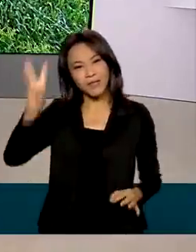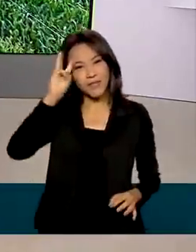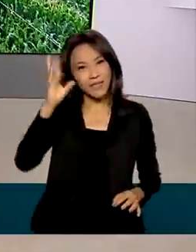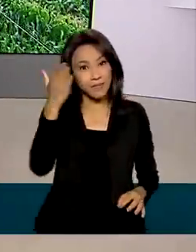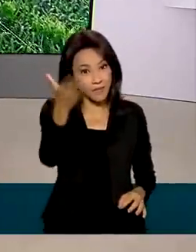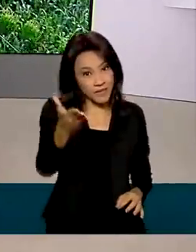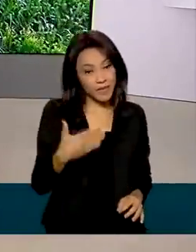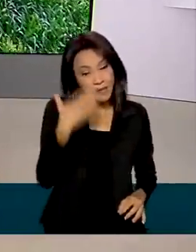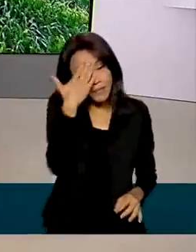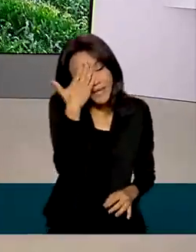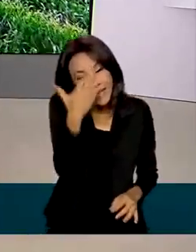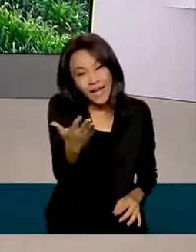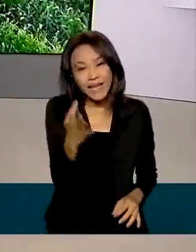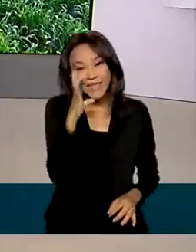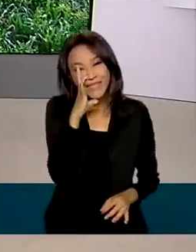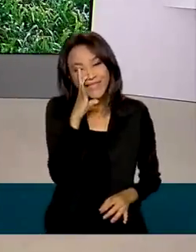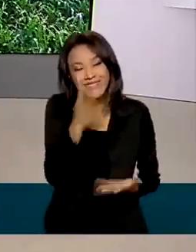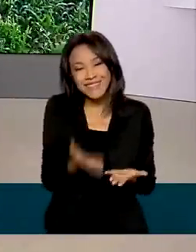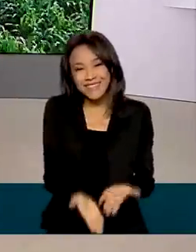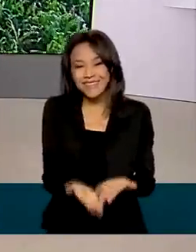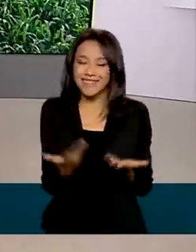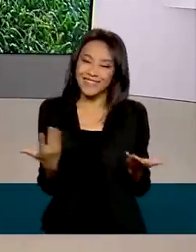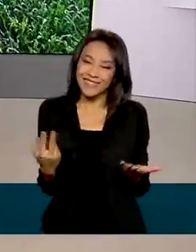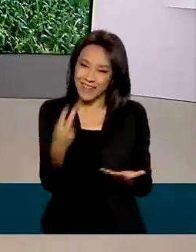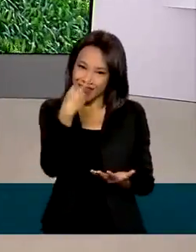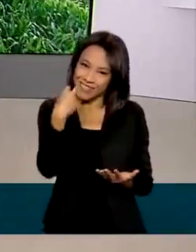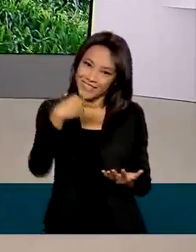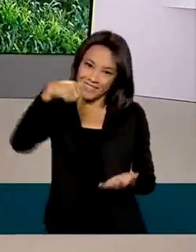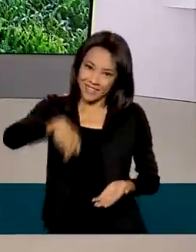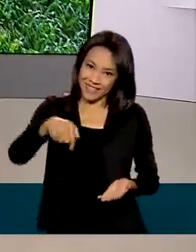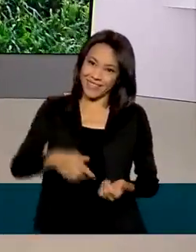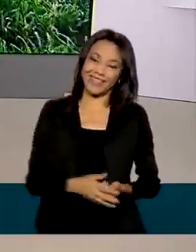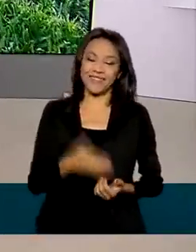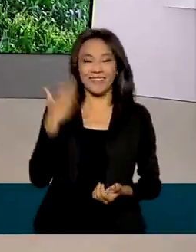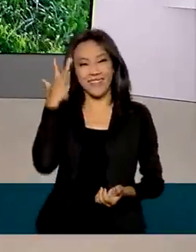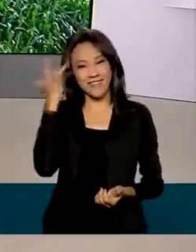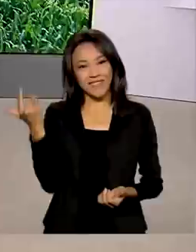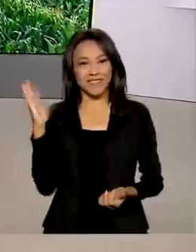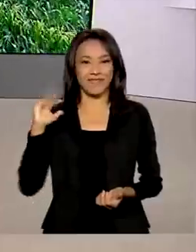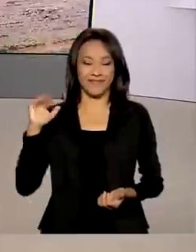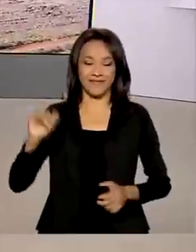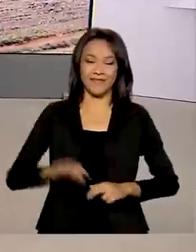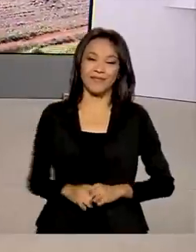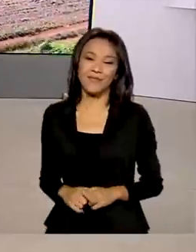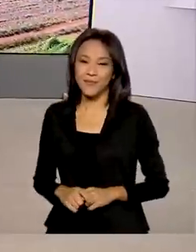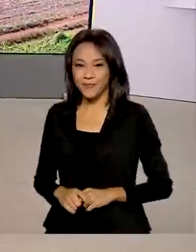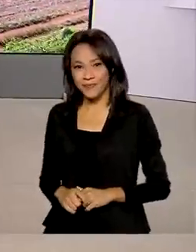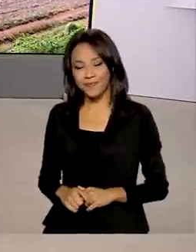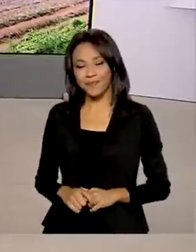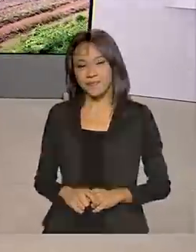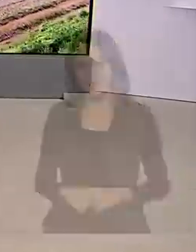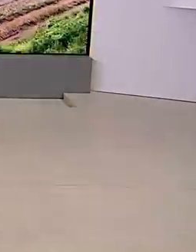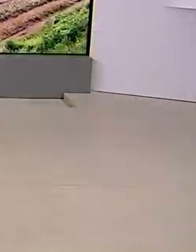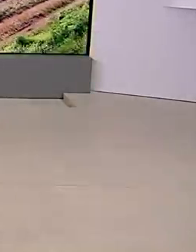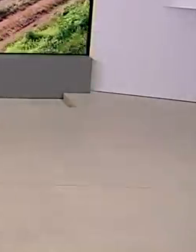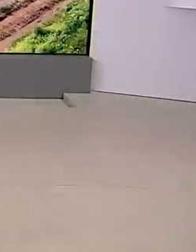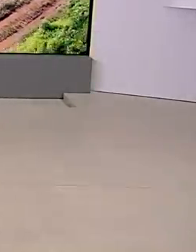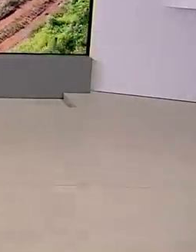terça-feira para você muito obrigado pela sua audiência pela sua companhia aqui no Brasil em dia e até amanhã tchau tchau e